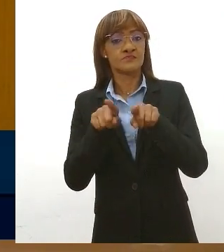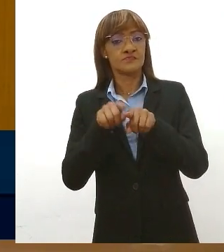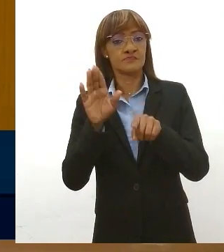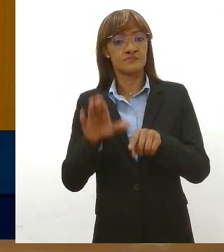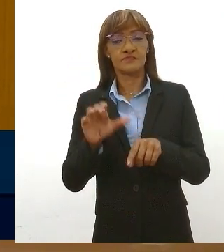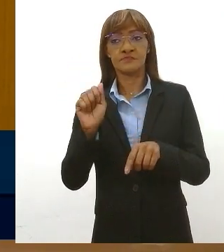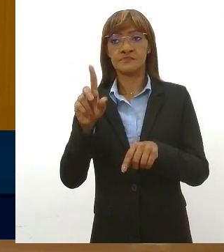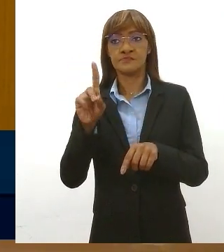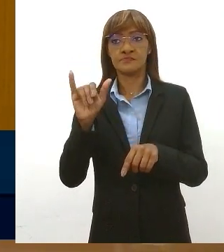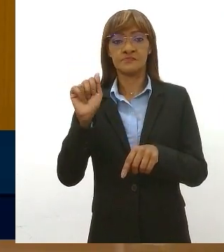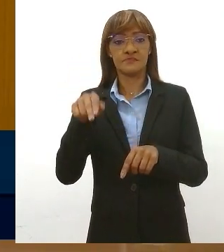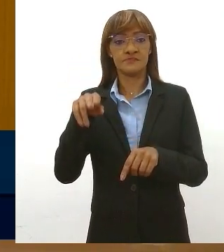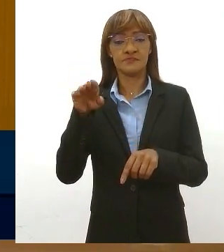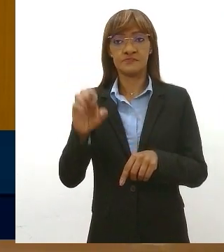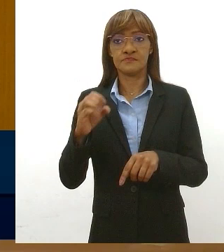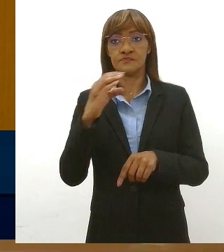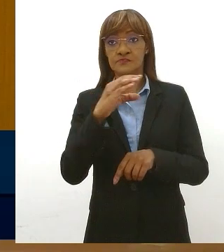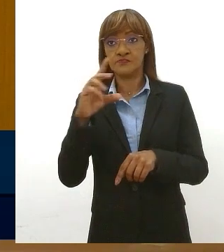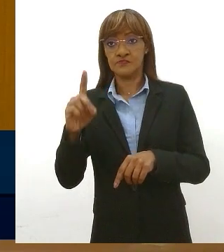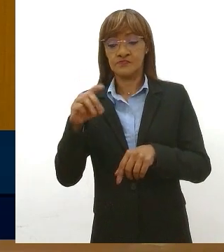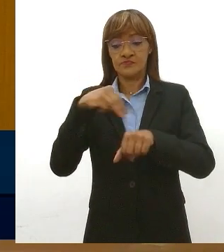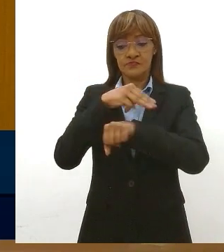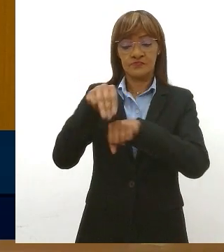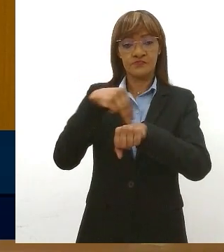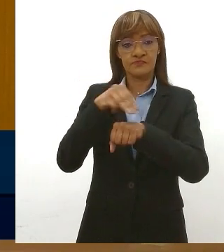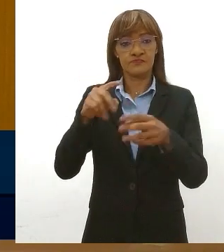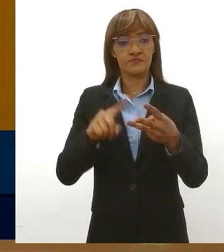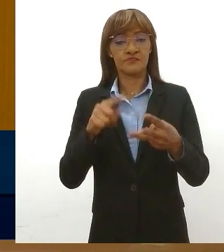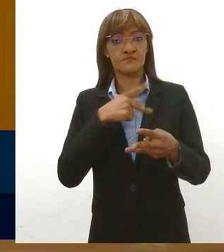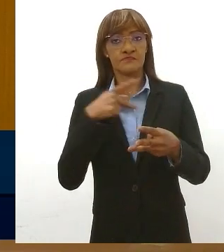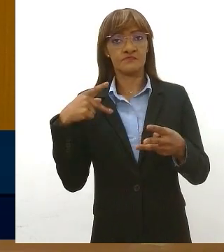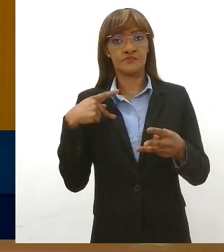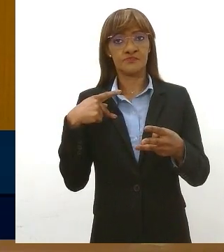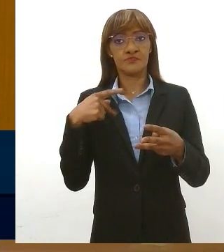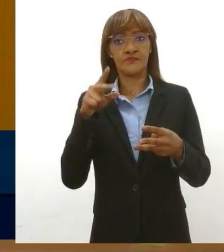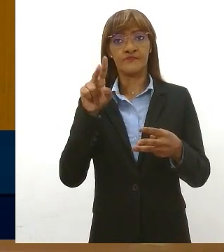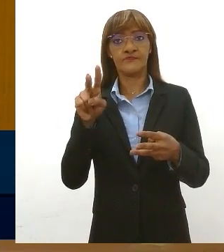social. Pastor Vitelmo Vieira, coordenadora da área de literatura.